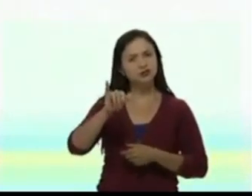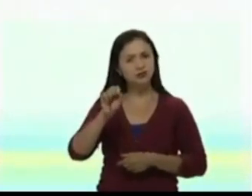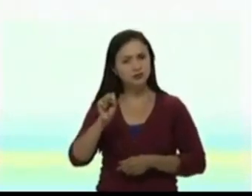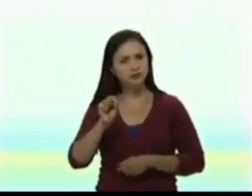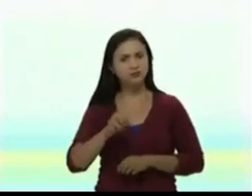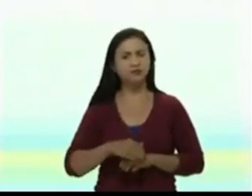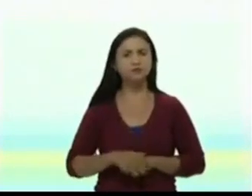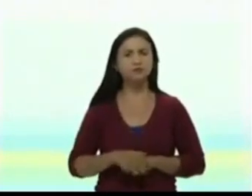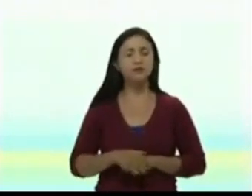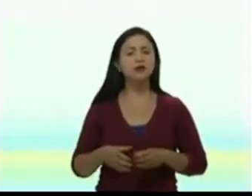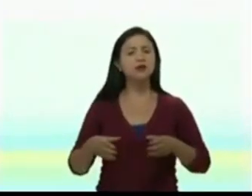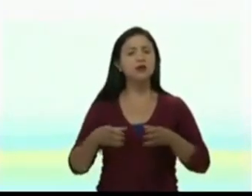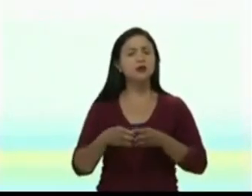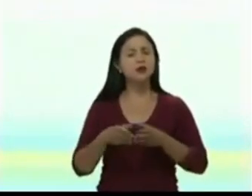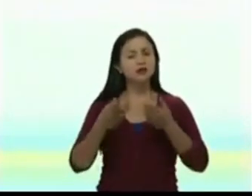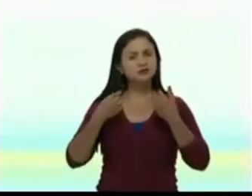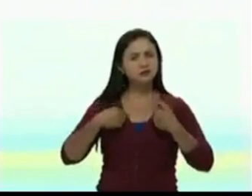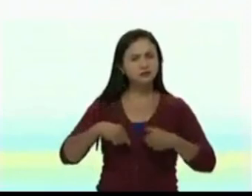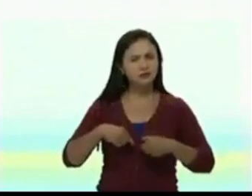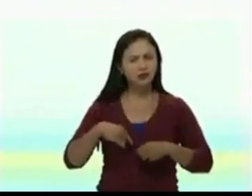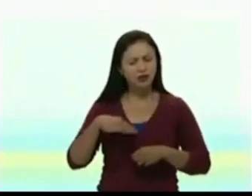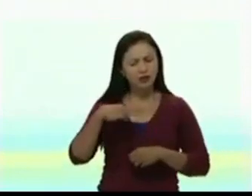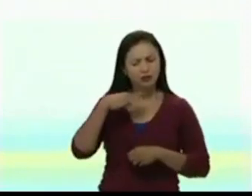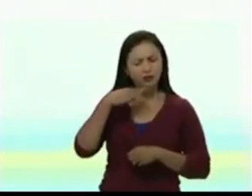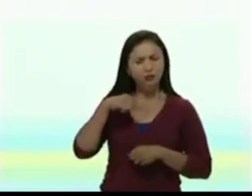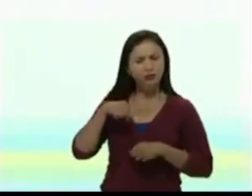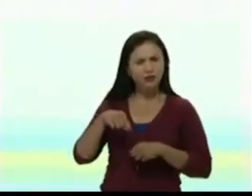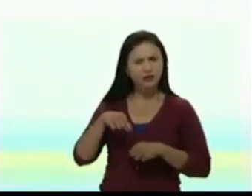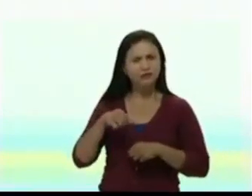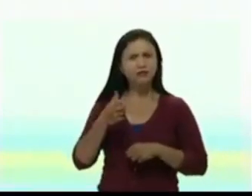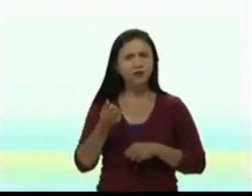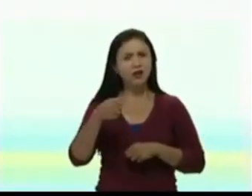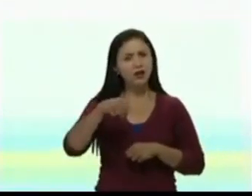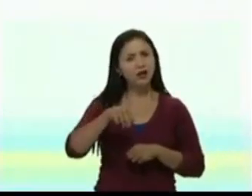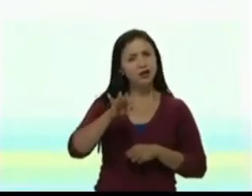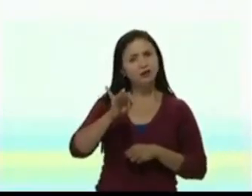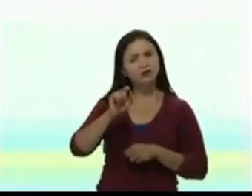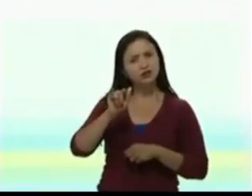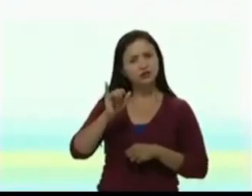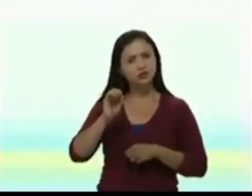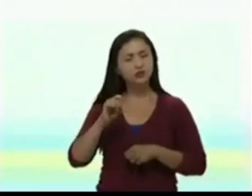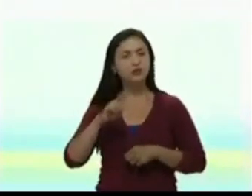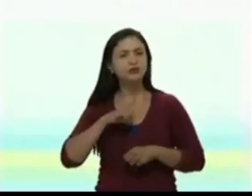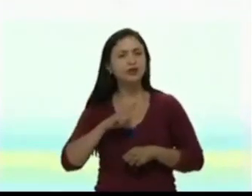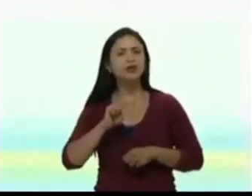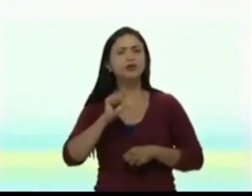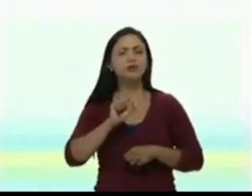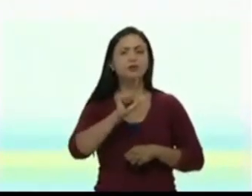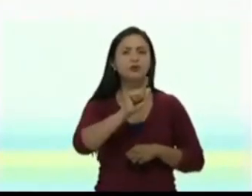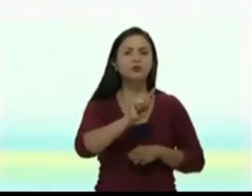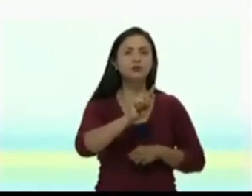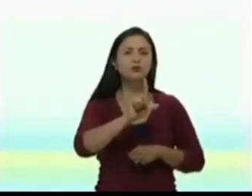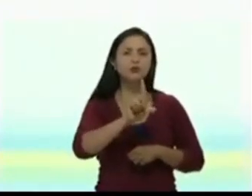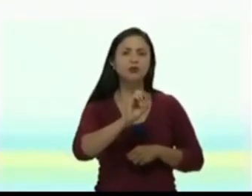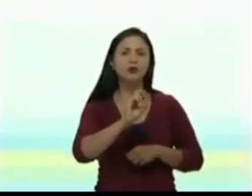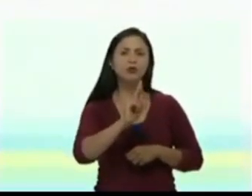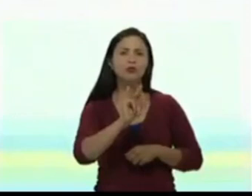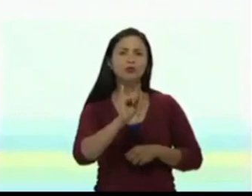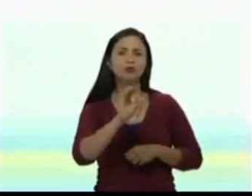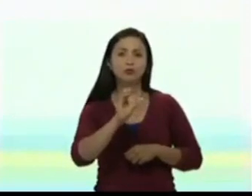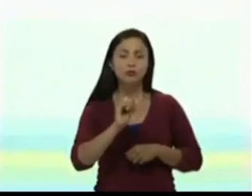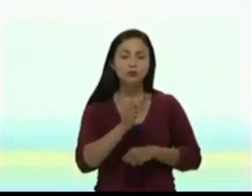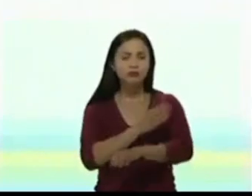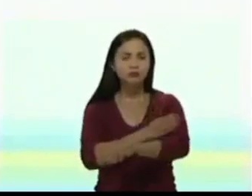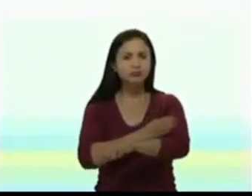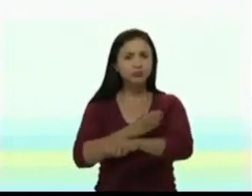Quando o sistema imunológico reconhece, então, esses antígenos, os glóbulos brancos vão passar, então, a produzir imunoglobulinas,